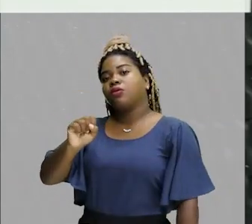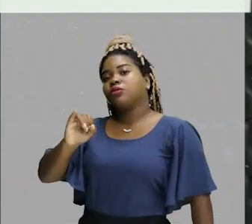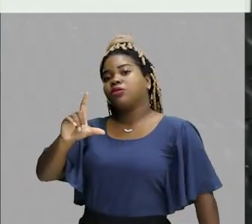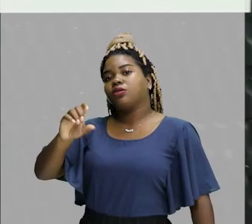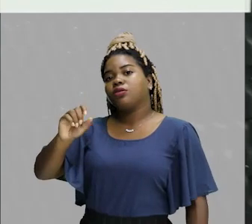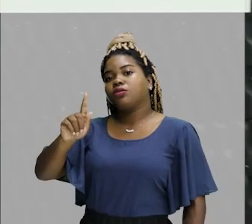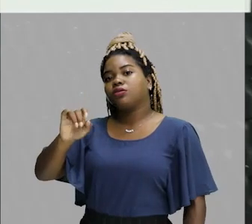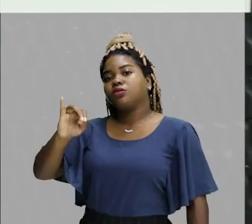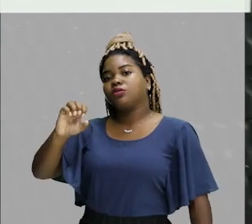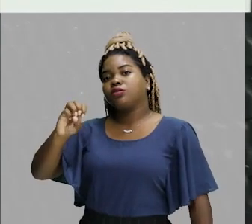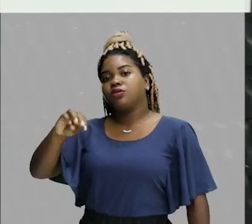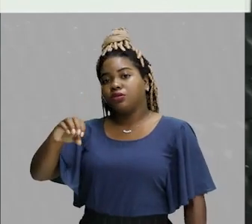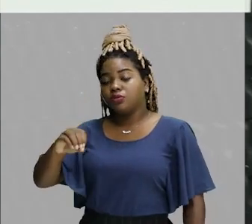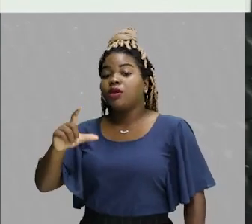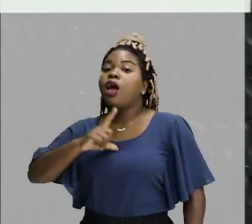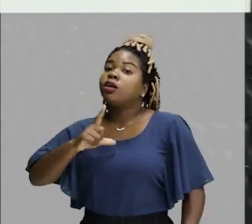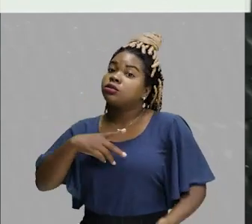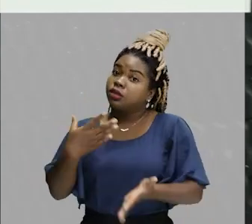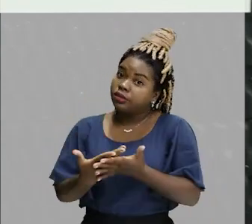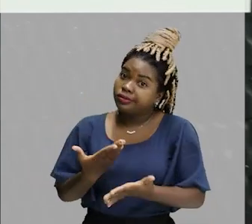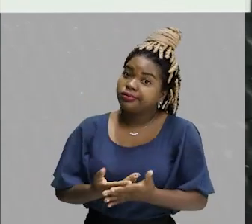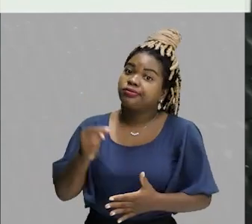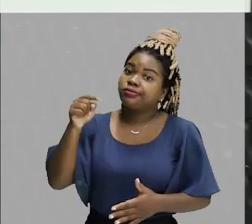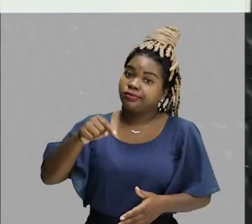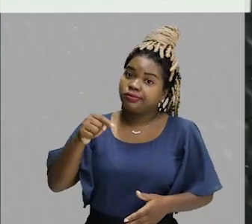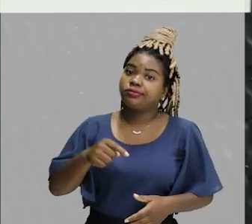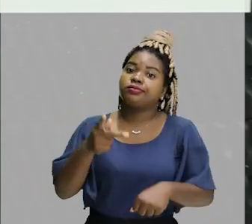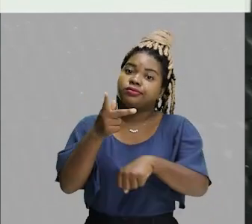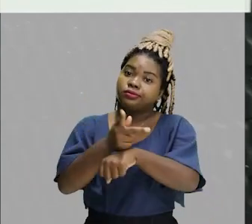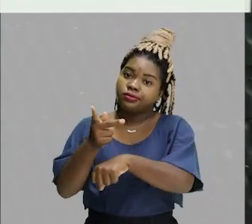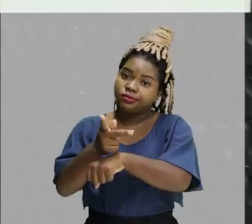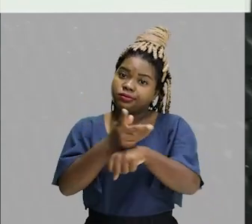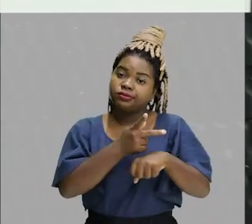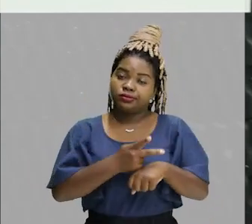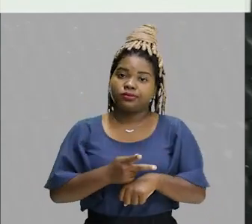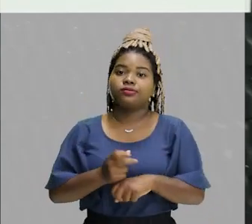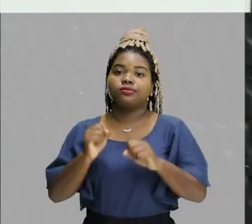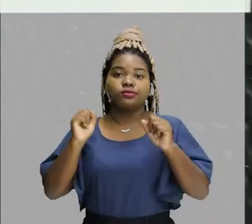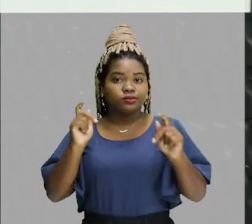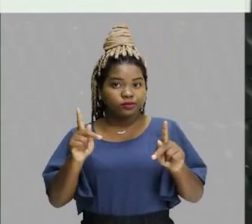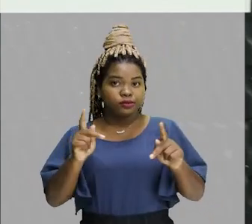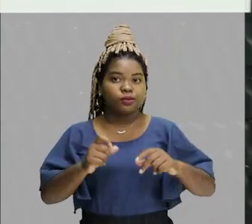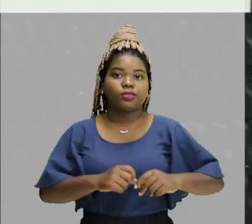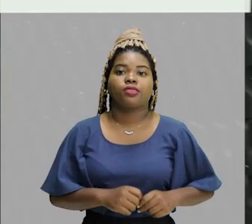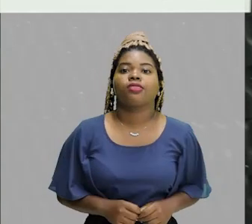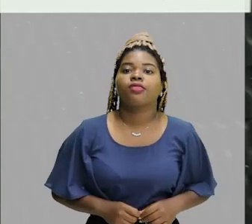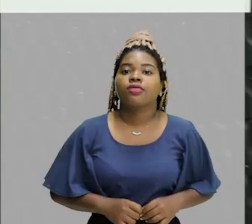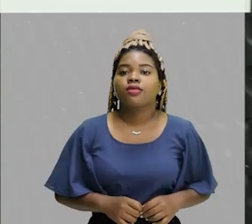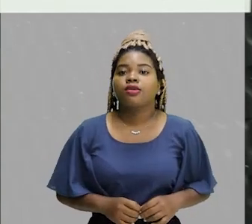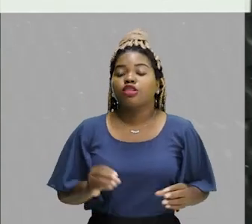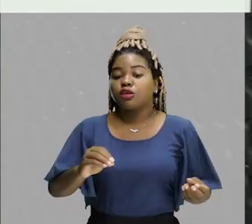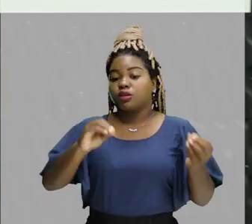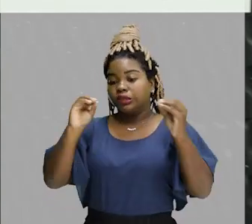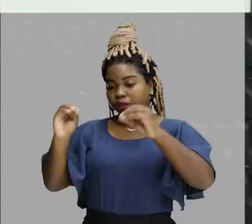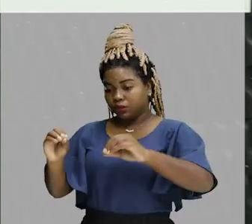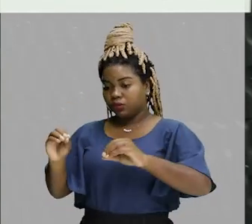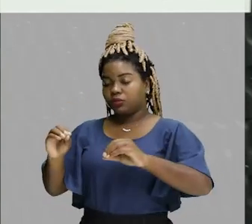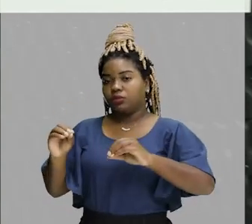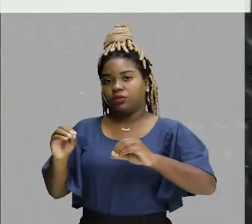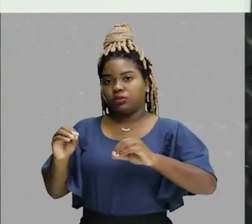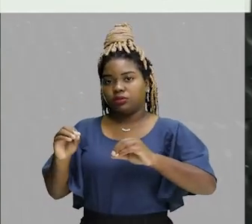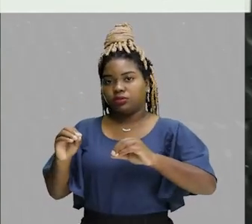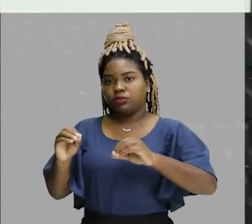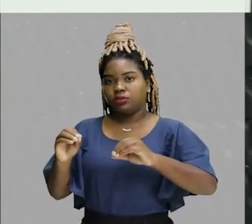Você tem aulas aqui sobre silogismo, proposição, você pode buscar na plataforma. Eles colocam um silogismo, tá? E